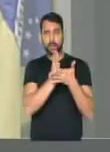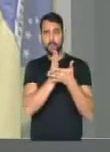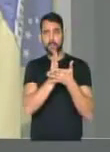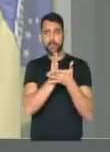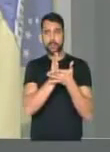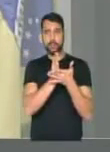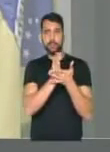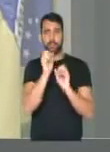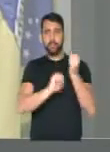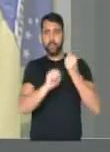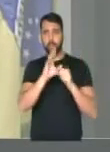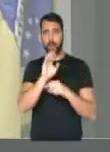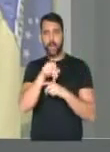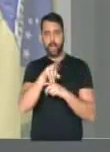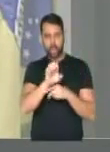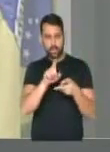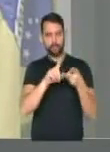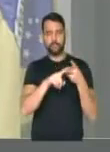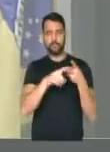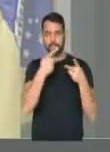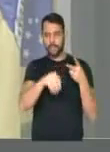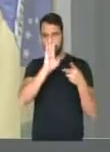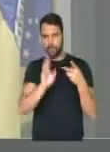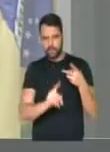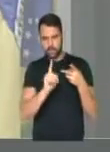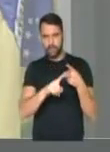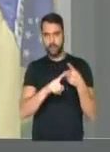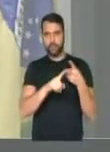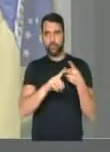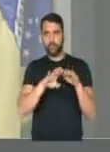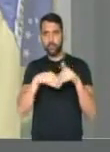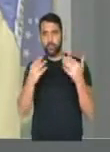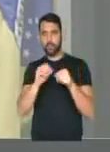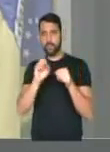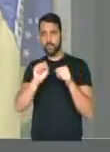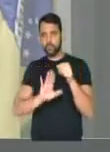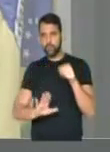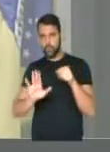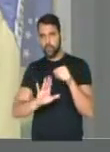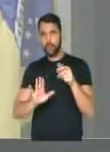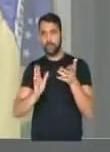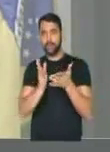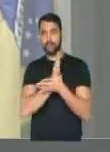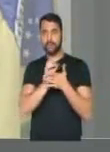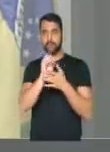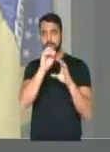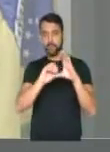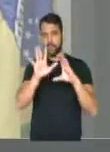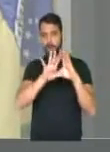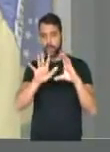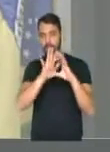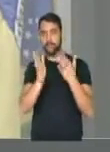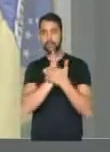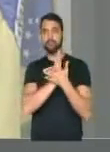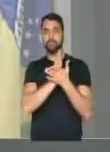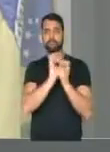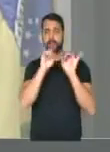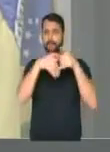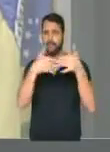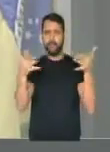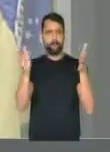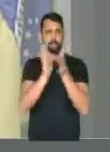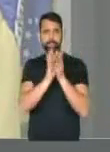produtores de cana, tanto no Brasil, quanto no Sudeste, Centro-Oeste,